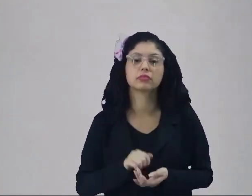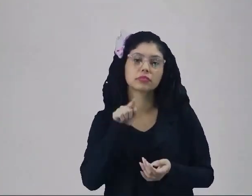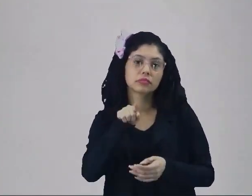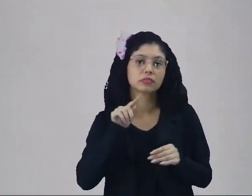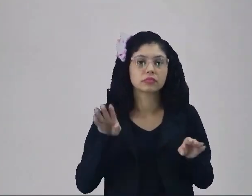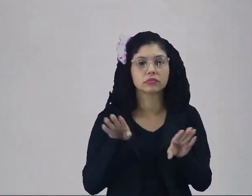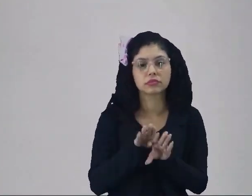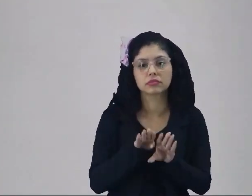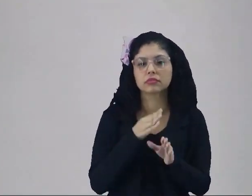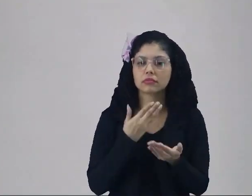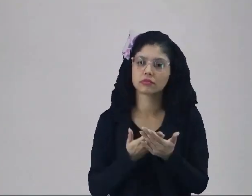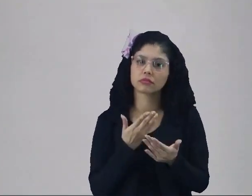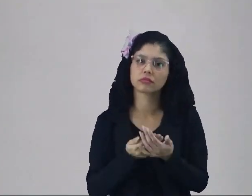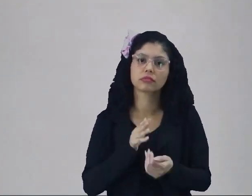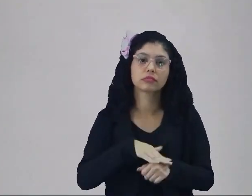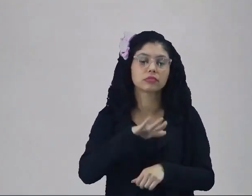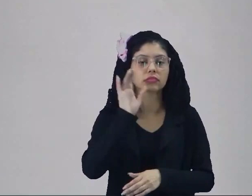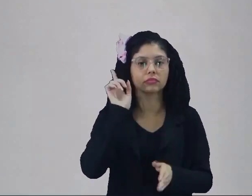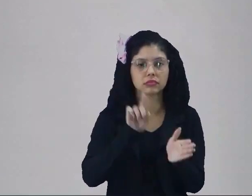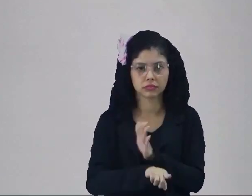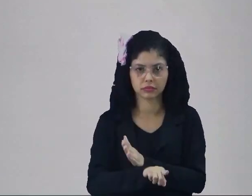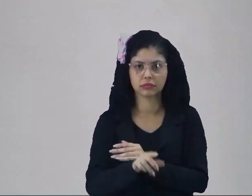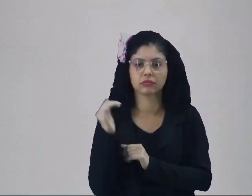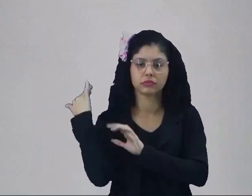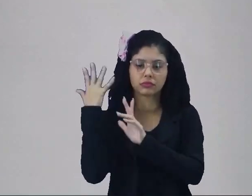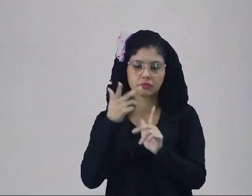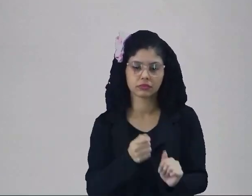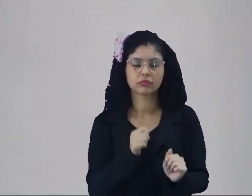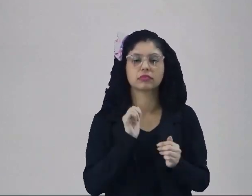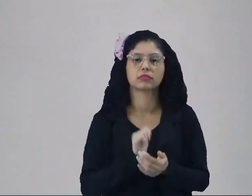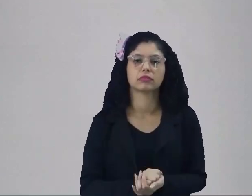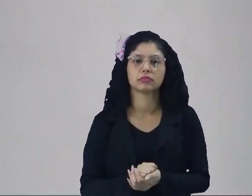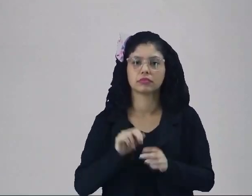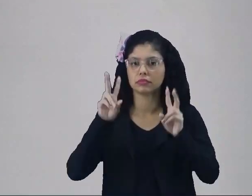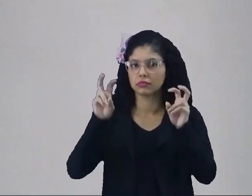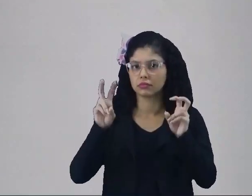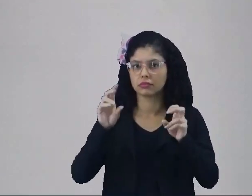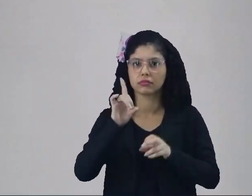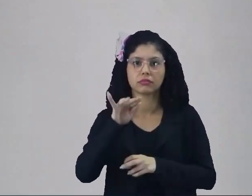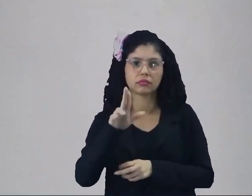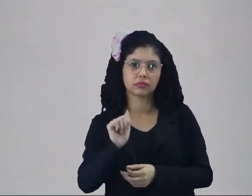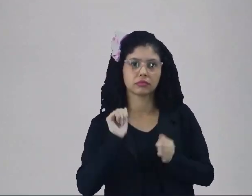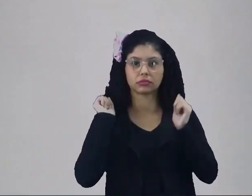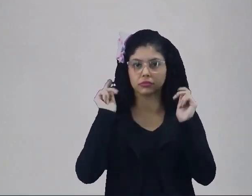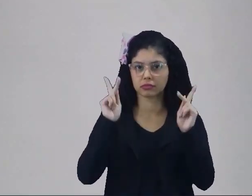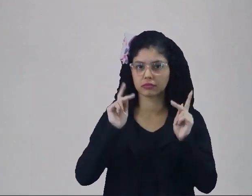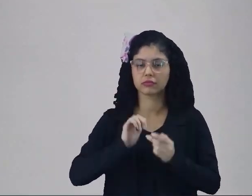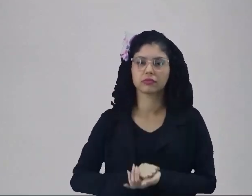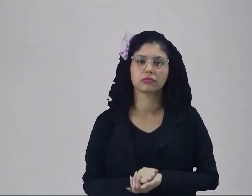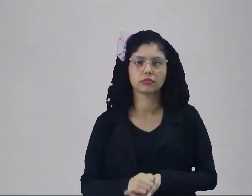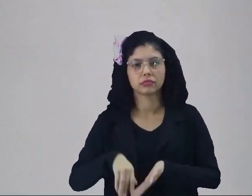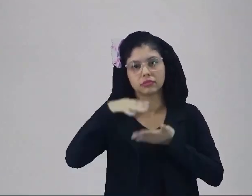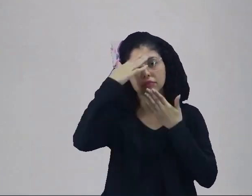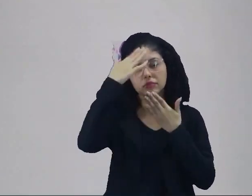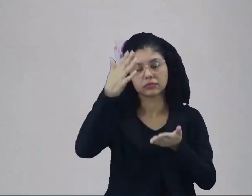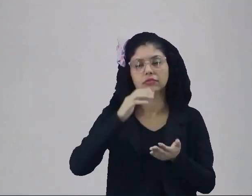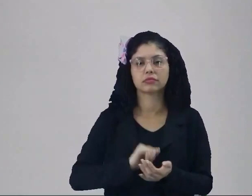para vocês estarem estudando e mais questões para vocês estarem revisando esse assunto de dinâmica, ok?